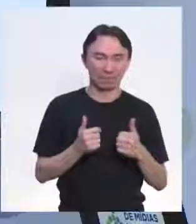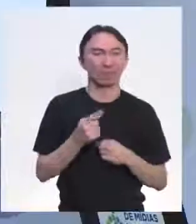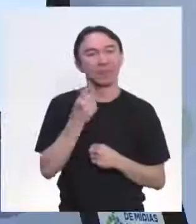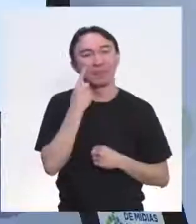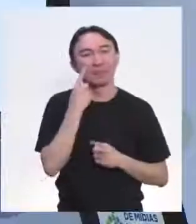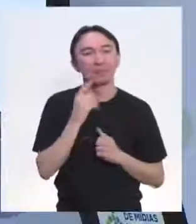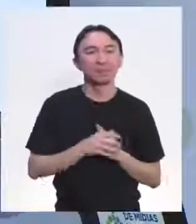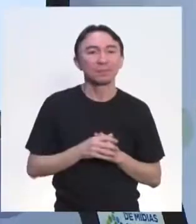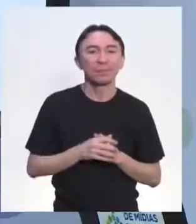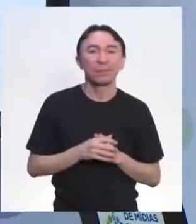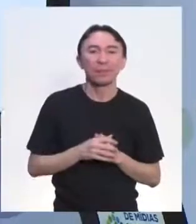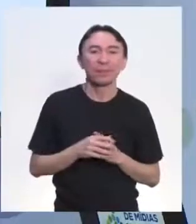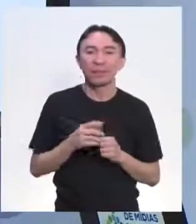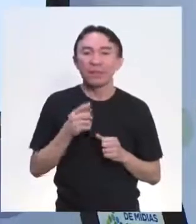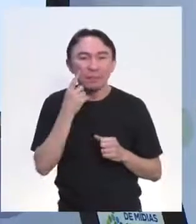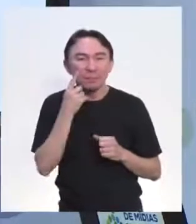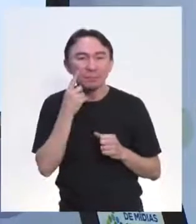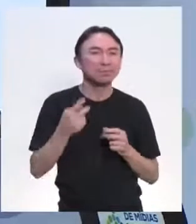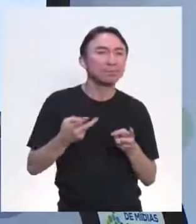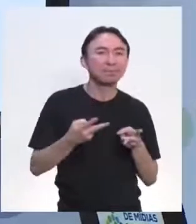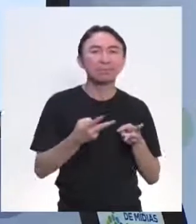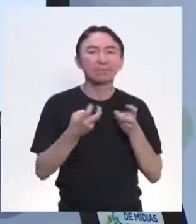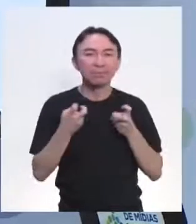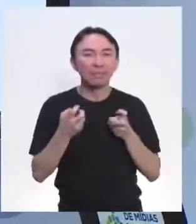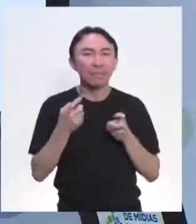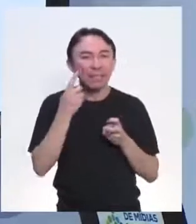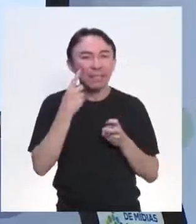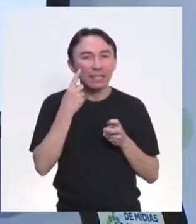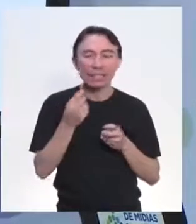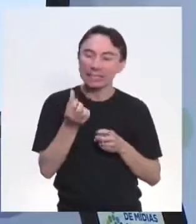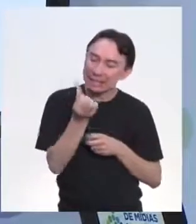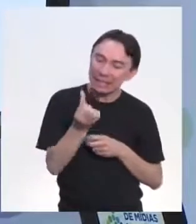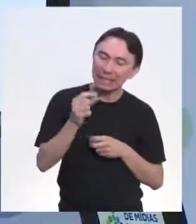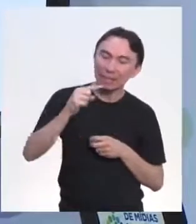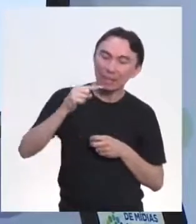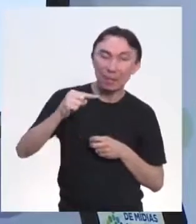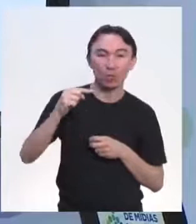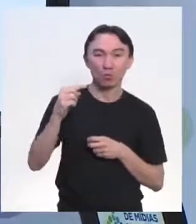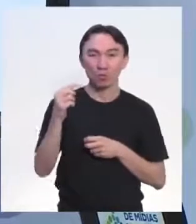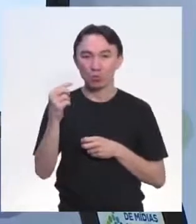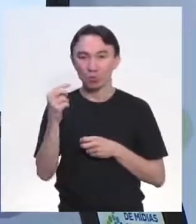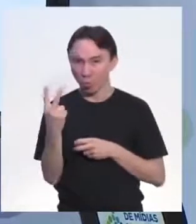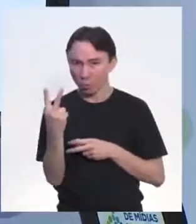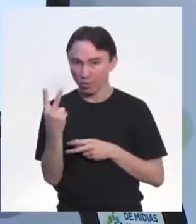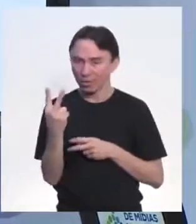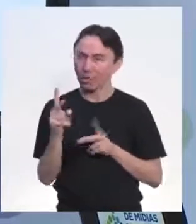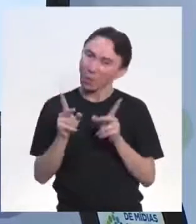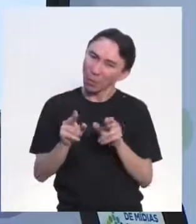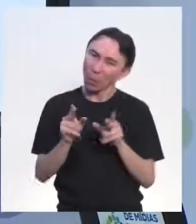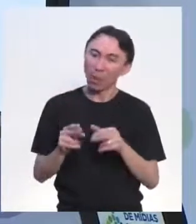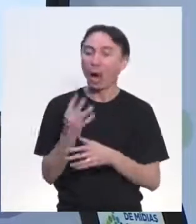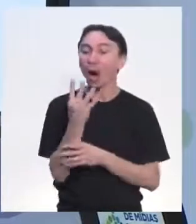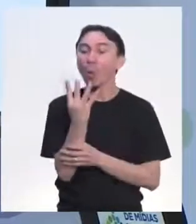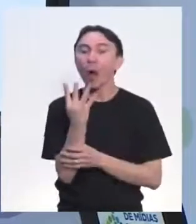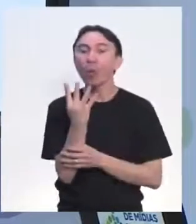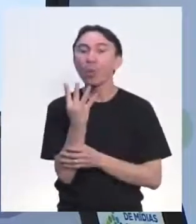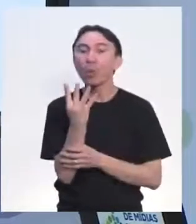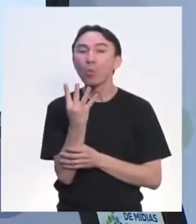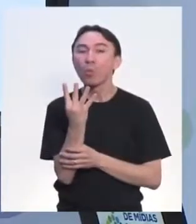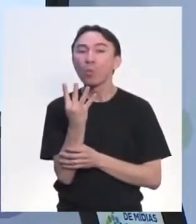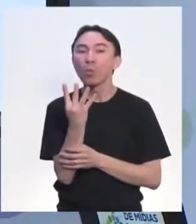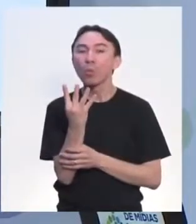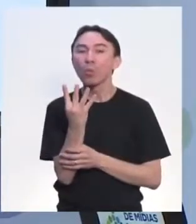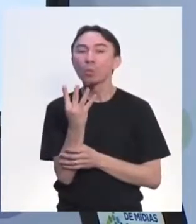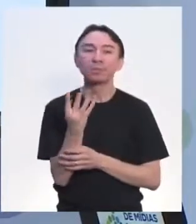Então, eu vou observar que esse 6 menos 2 vai dar 4 fatorial. Então, eu vou desenvolver